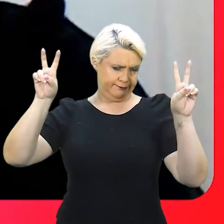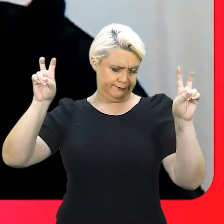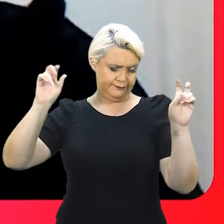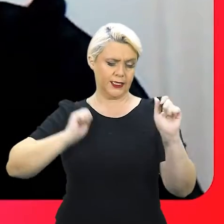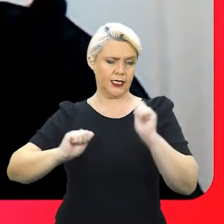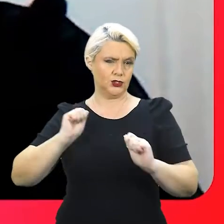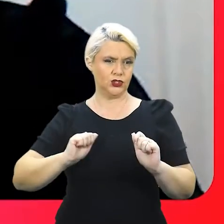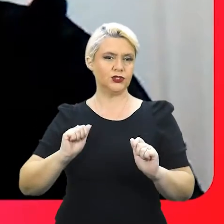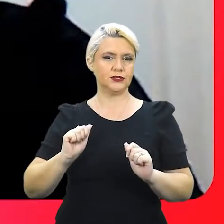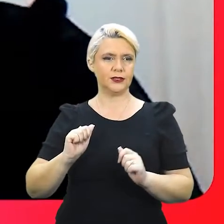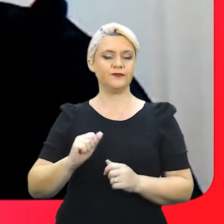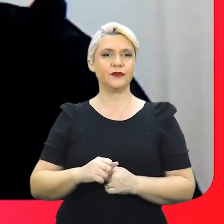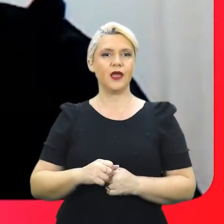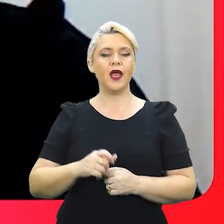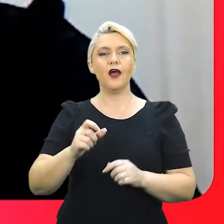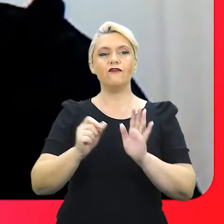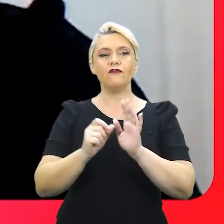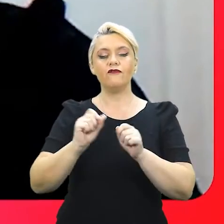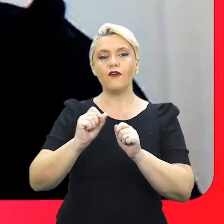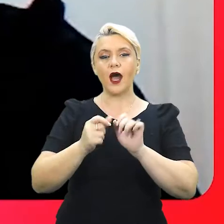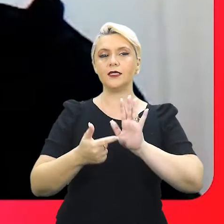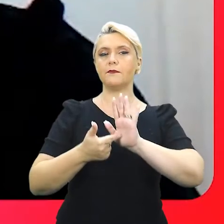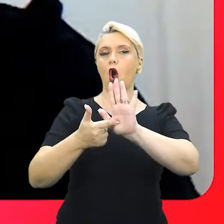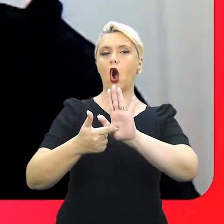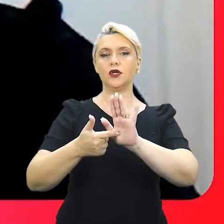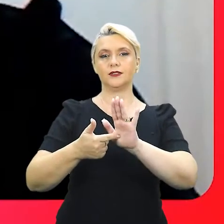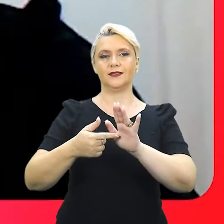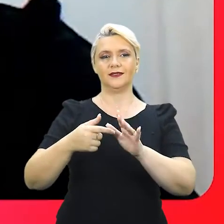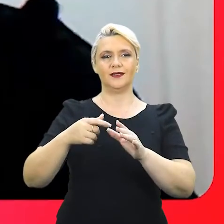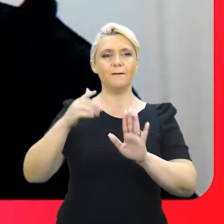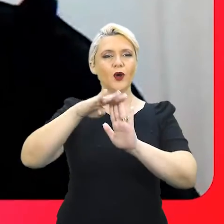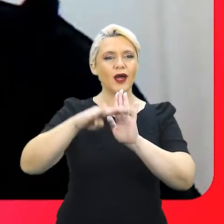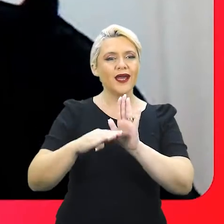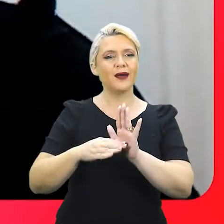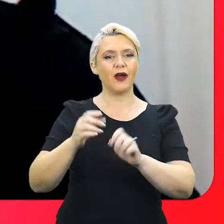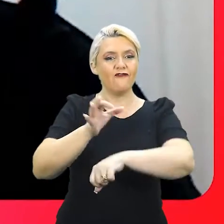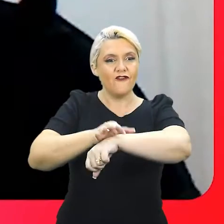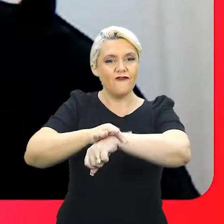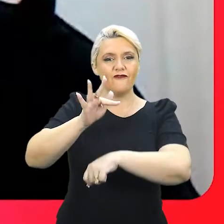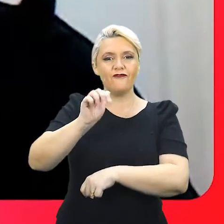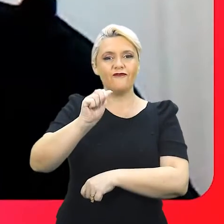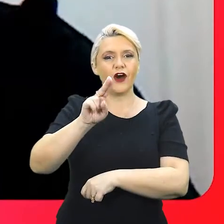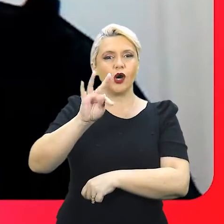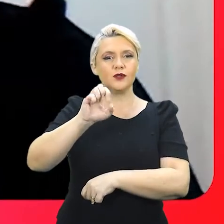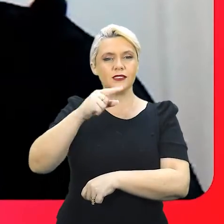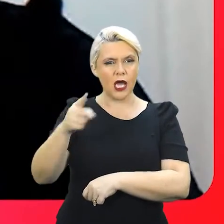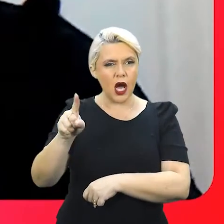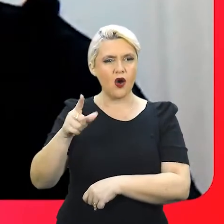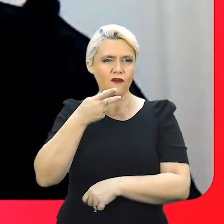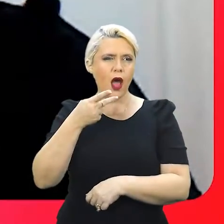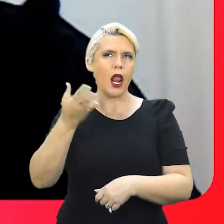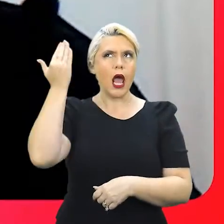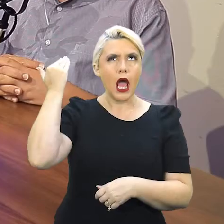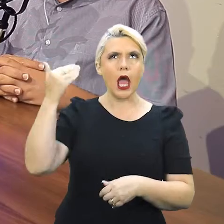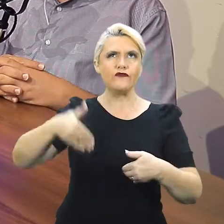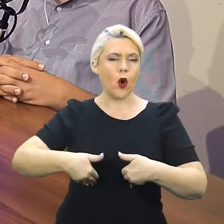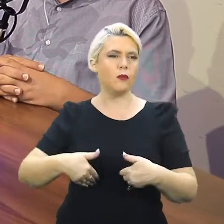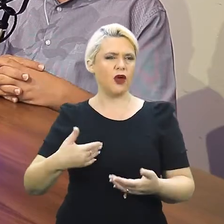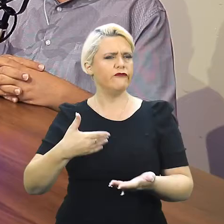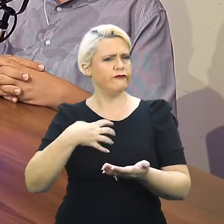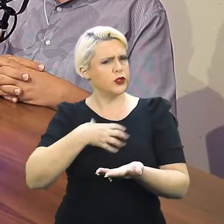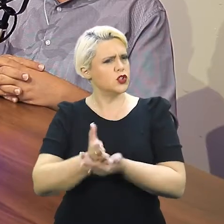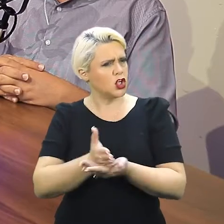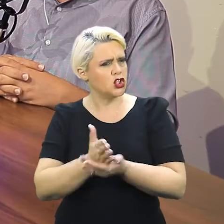aspas, nos arquivos confidenciais da vida do Faustão e de outros, eu fico chateado, porque isso